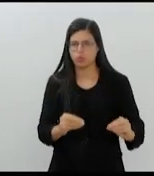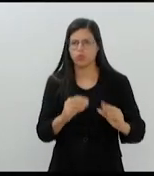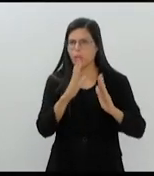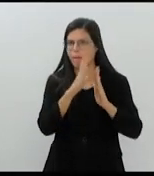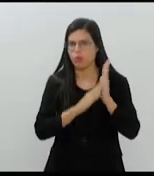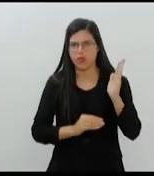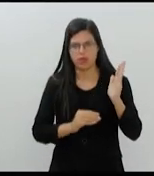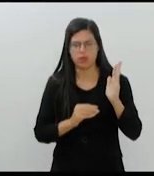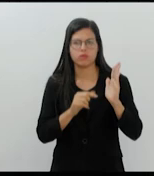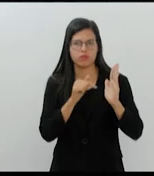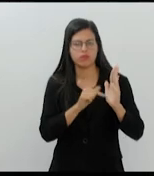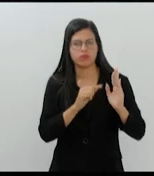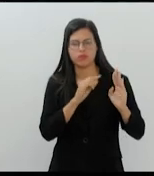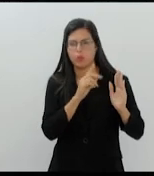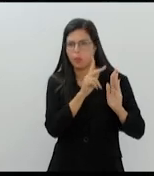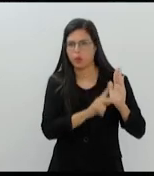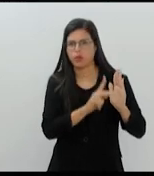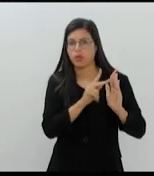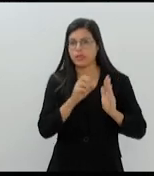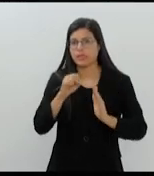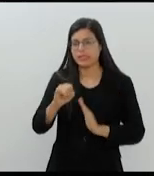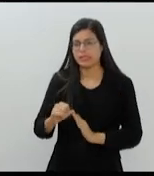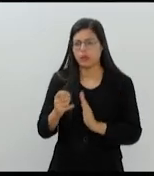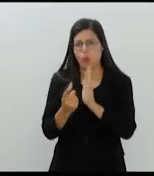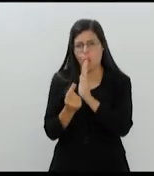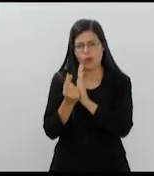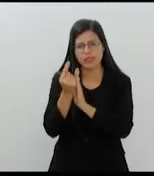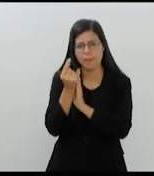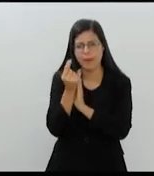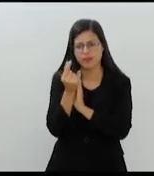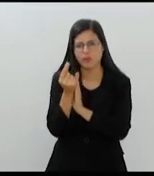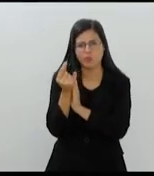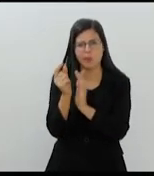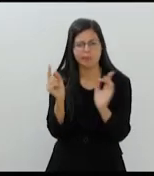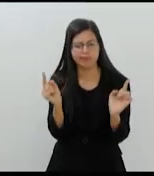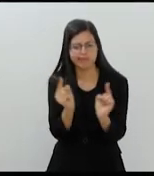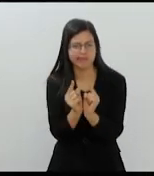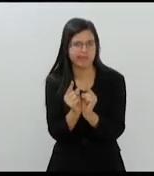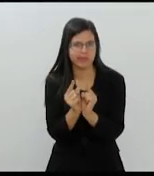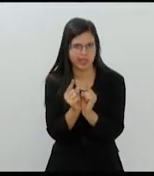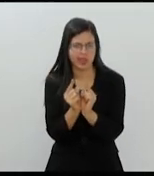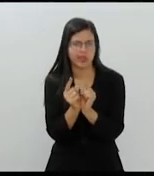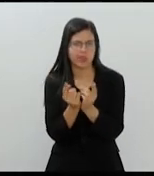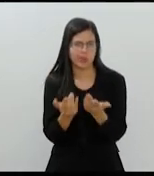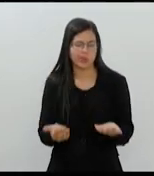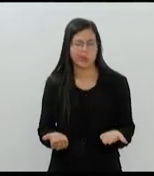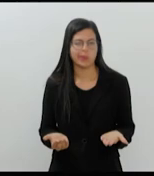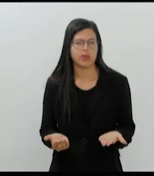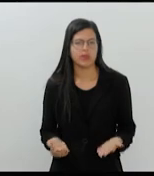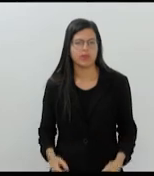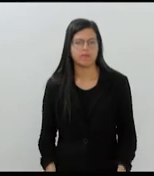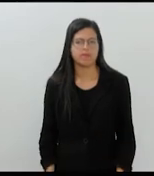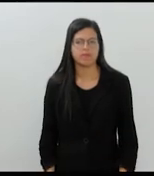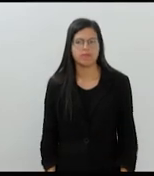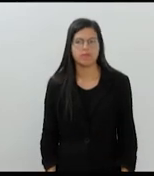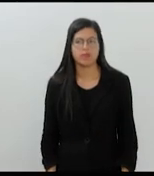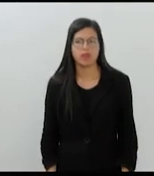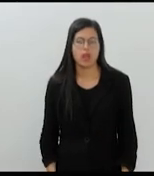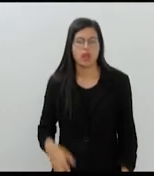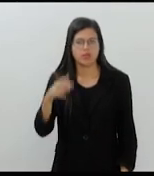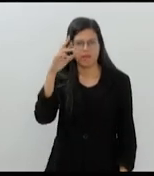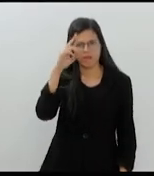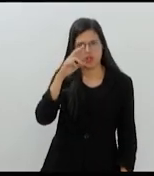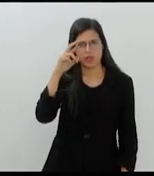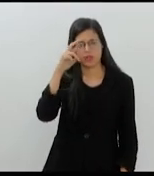projetos. Mas o orçamento está minguado, seco. Então, essa